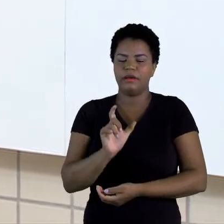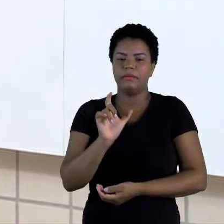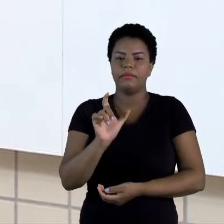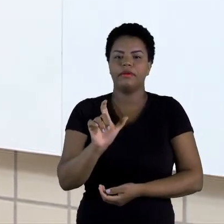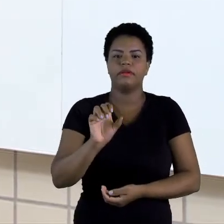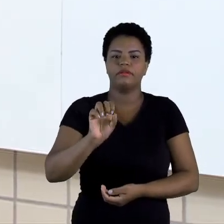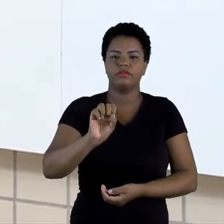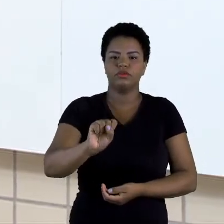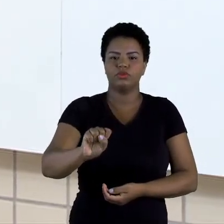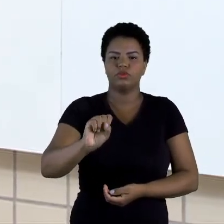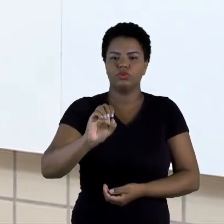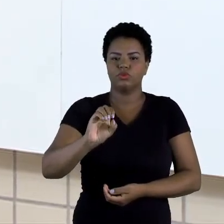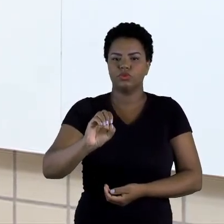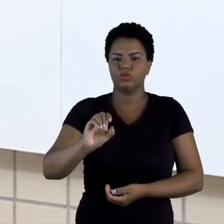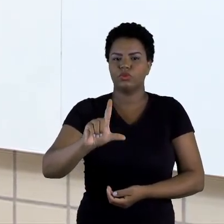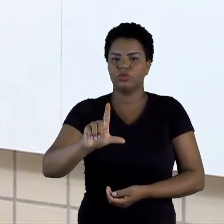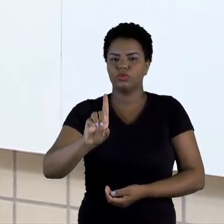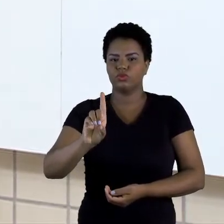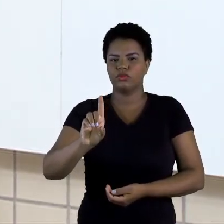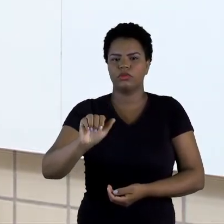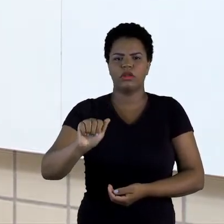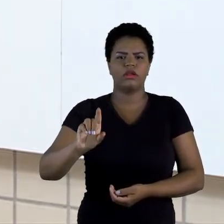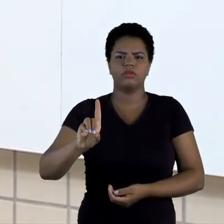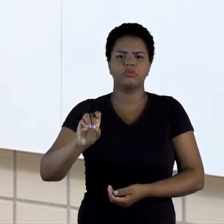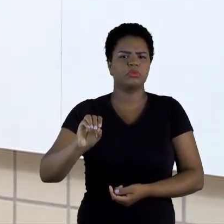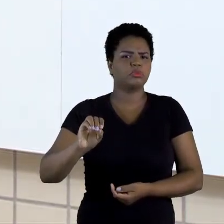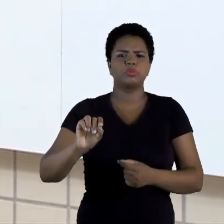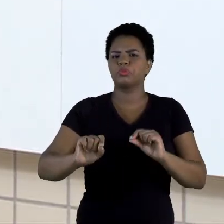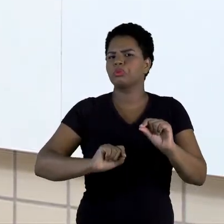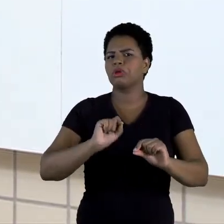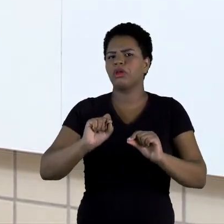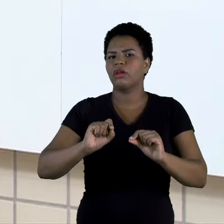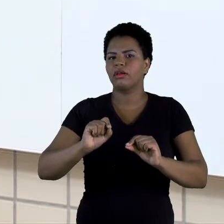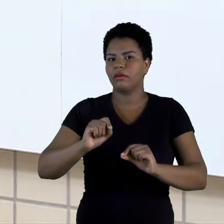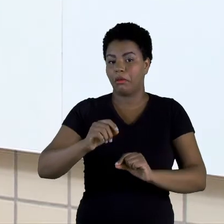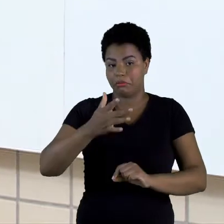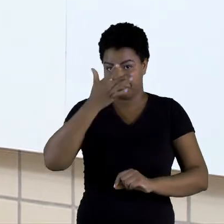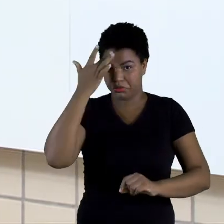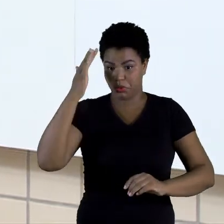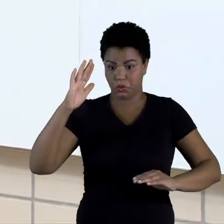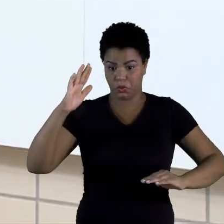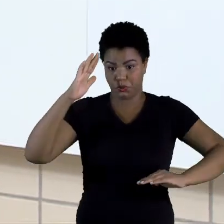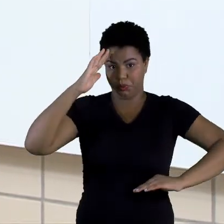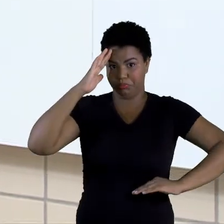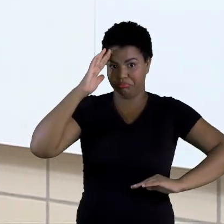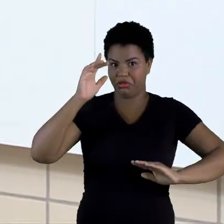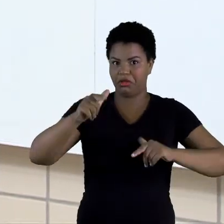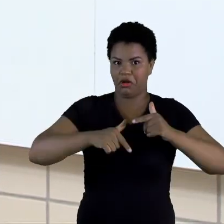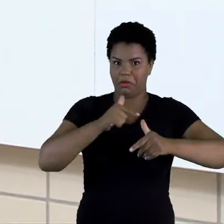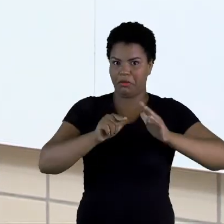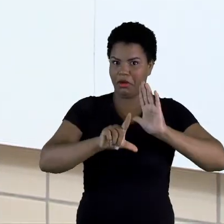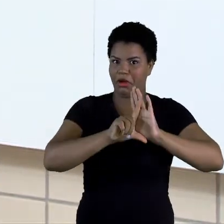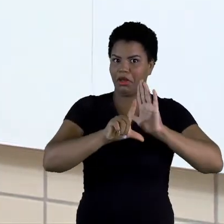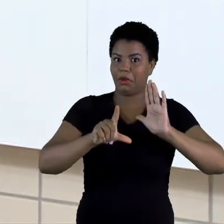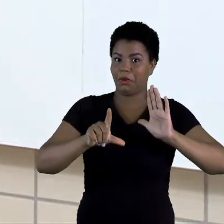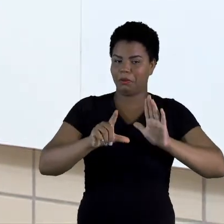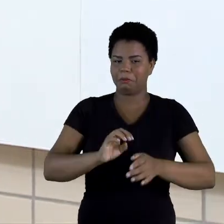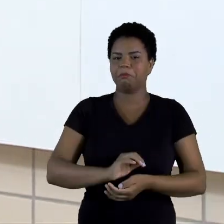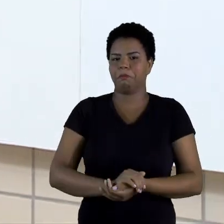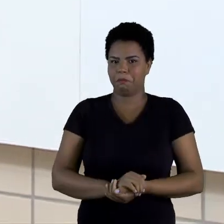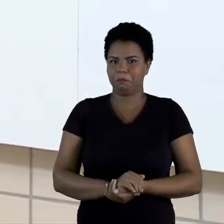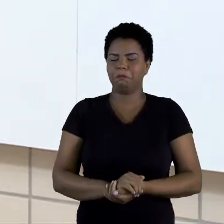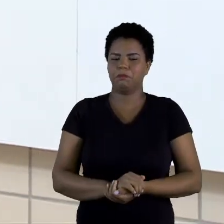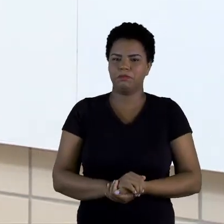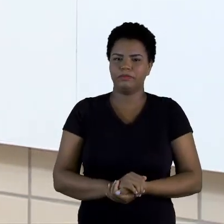soldado. O que é um soldado? É um homem da lei, né? Então, olha só. Nós